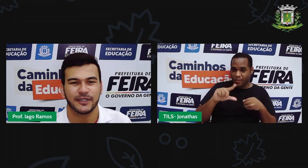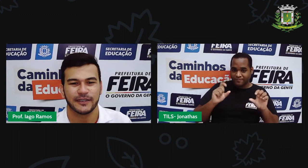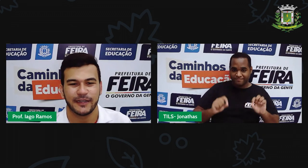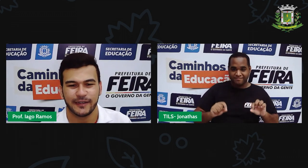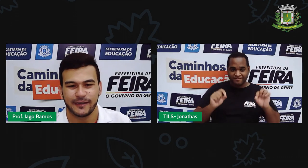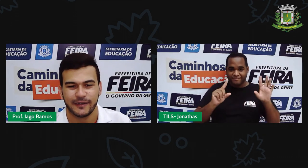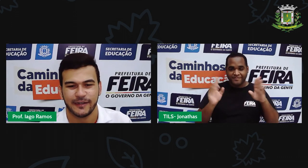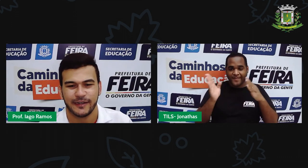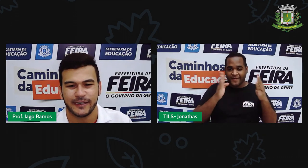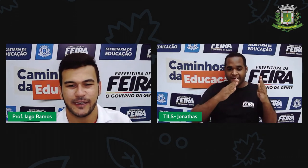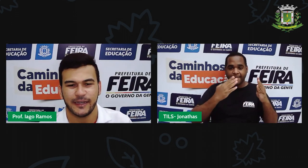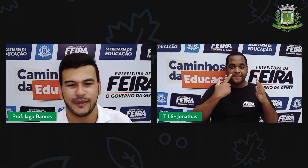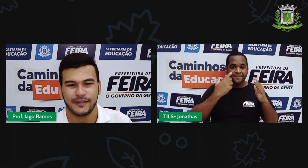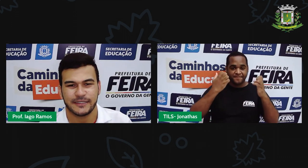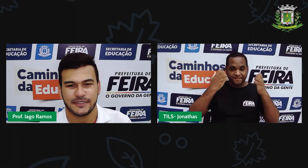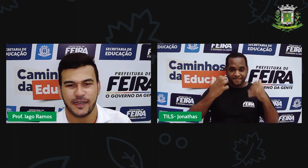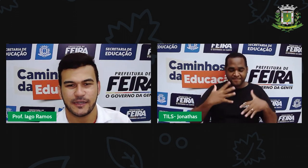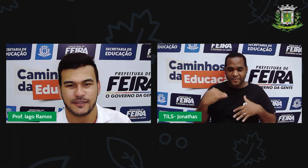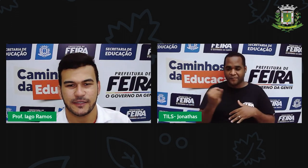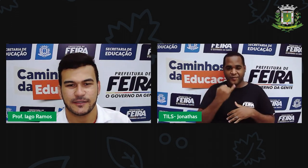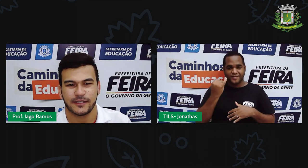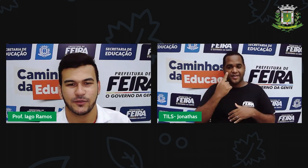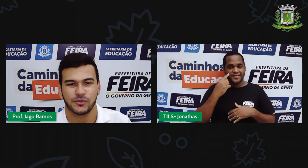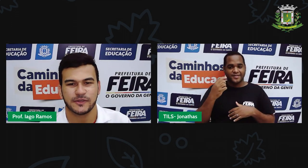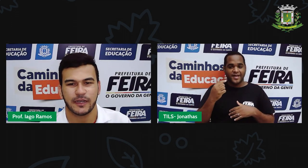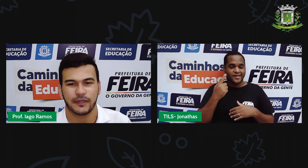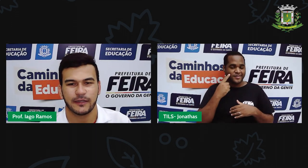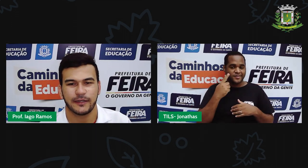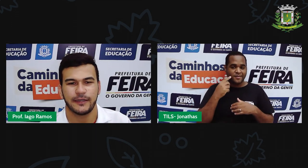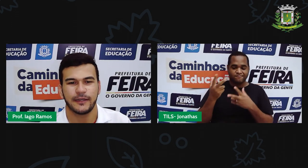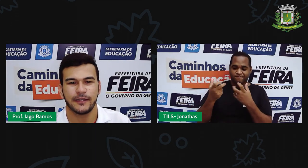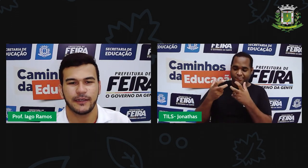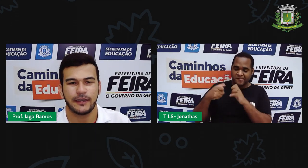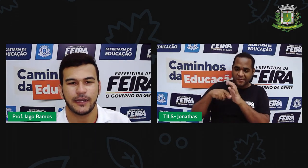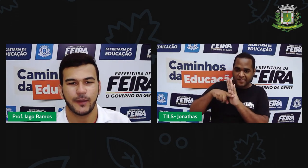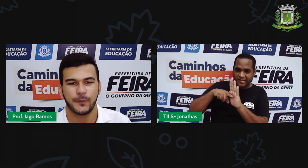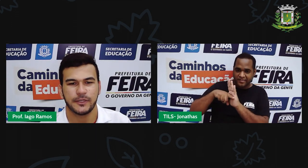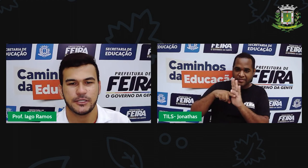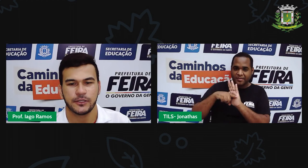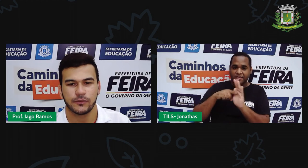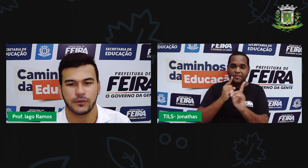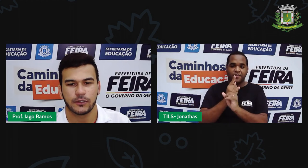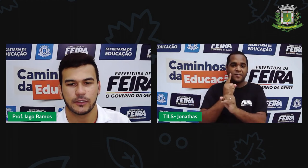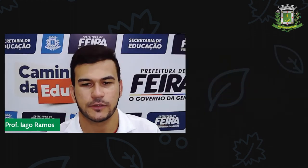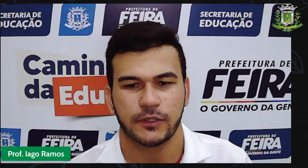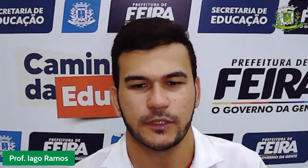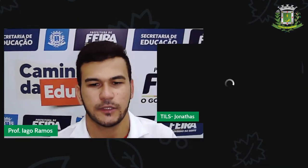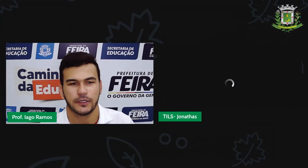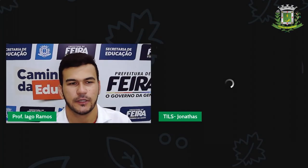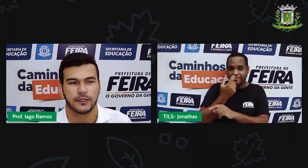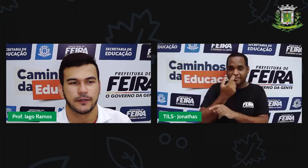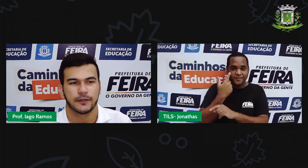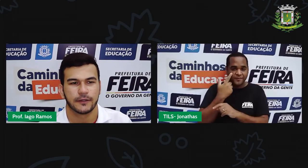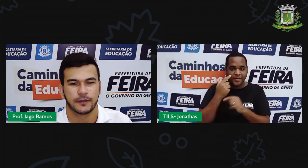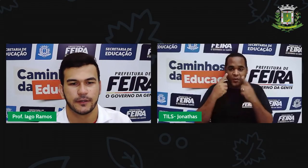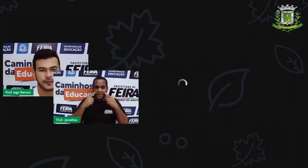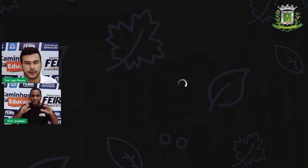nossa outra tela que já está sendo buscada aqui é rapidinho olha só